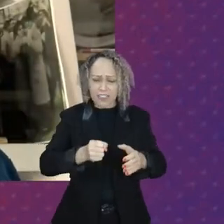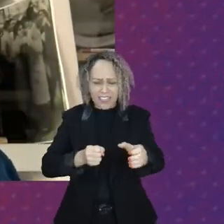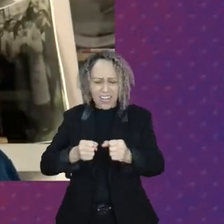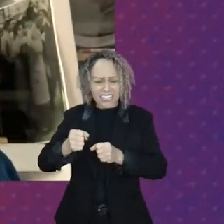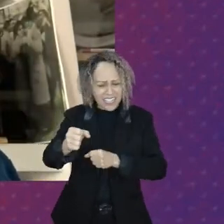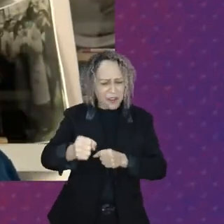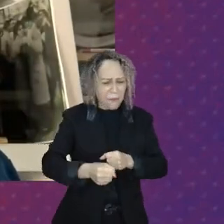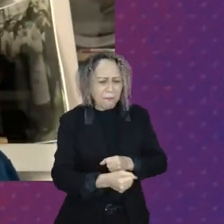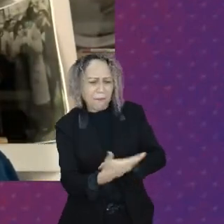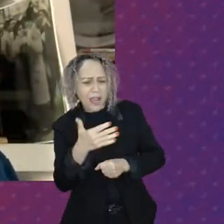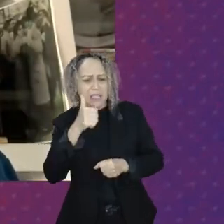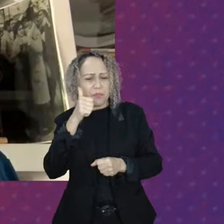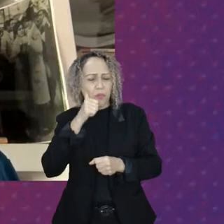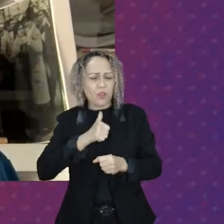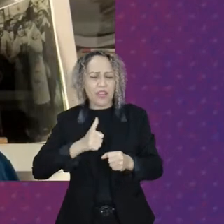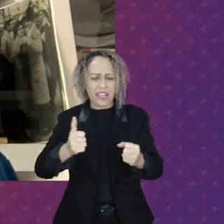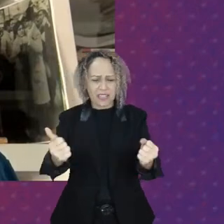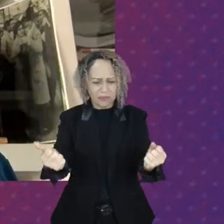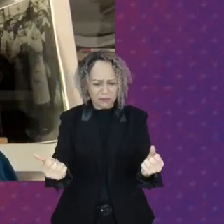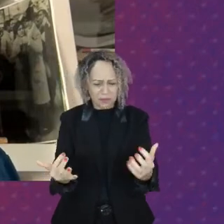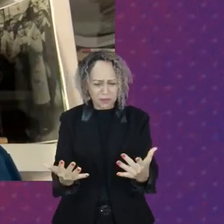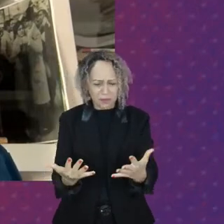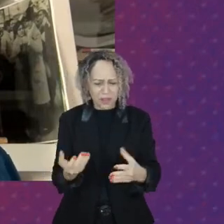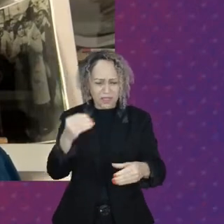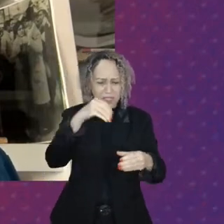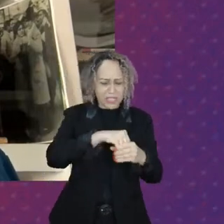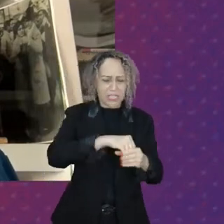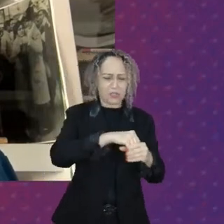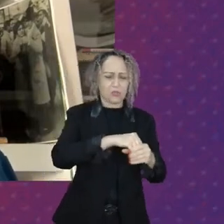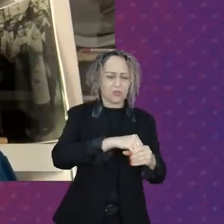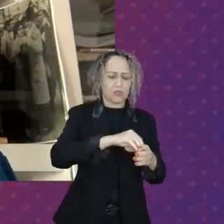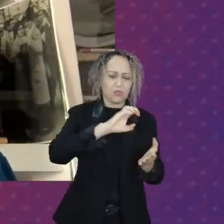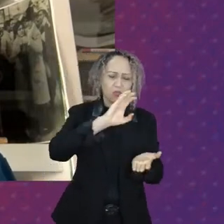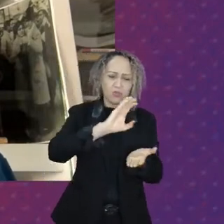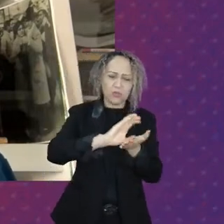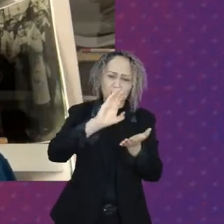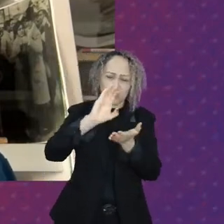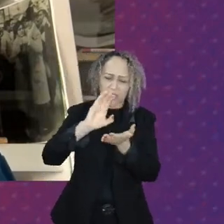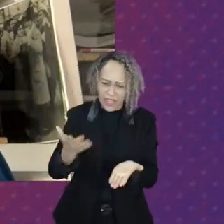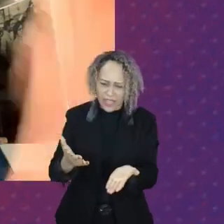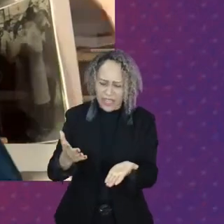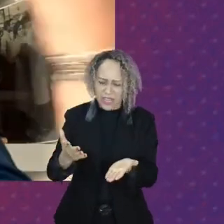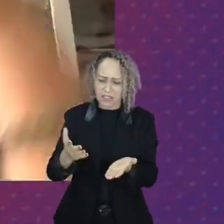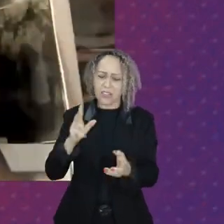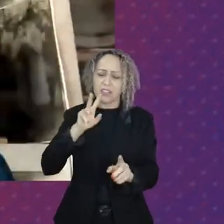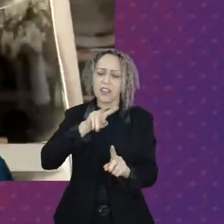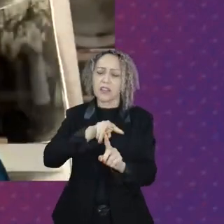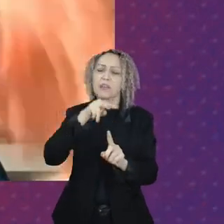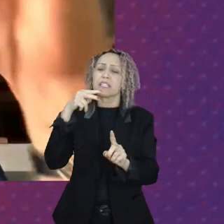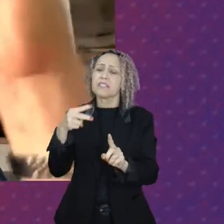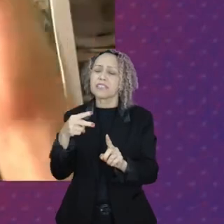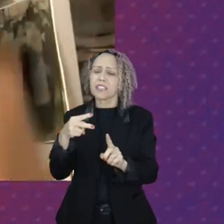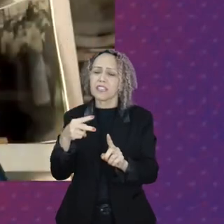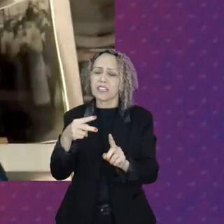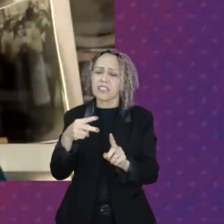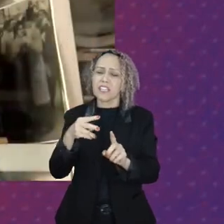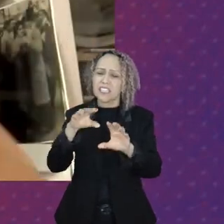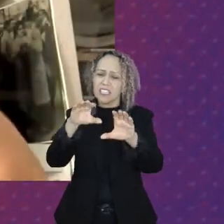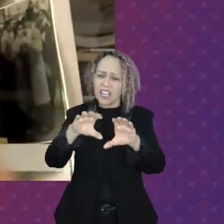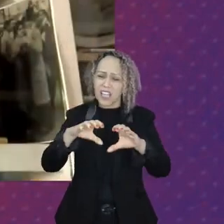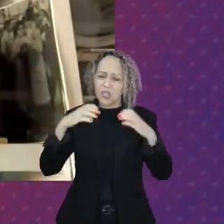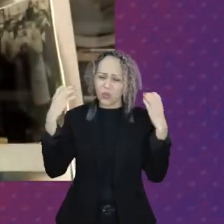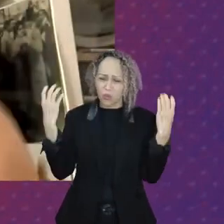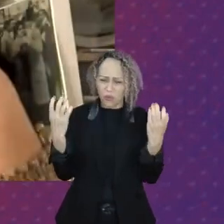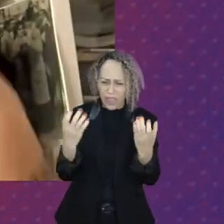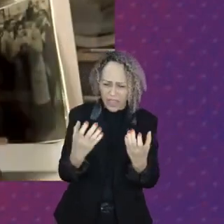da ação nos territórios, nos conselhos, na perspectiva de retomar as conferências e o debate público